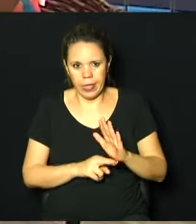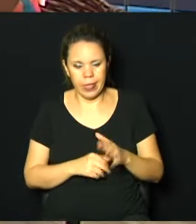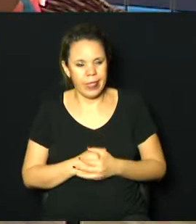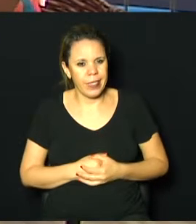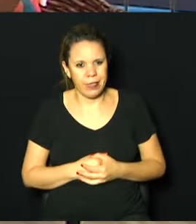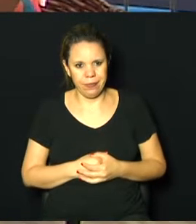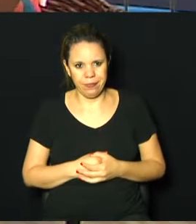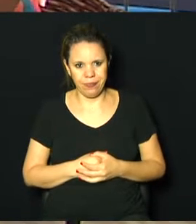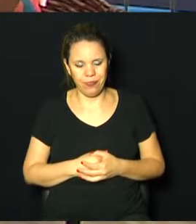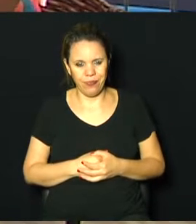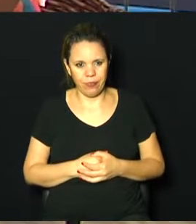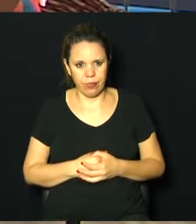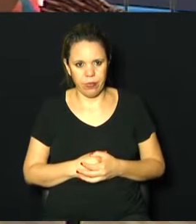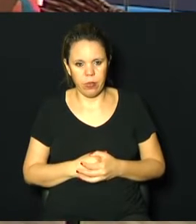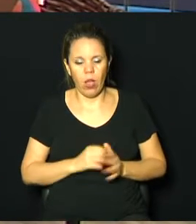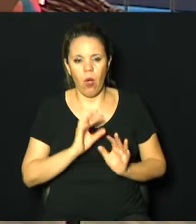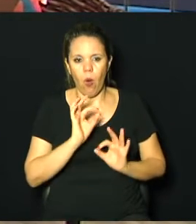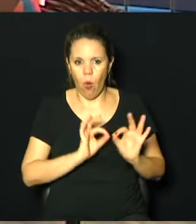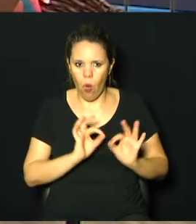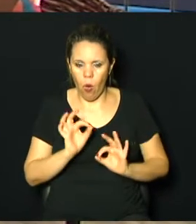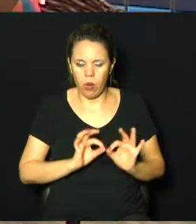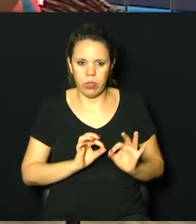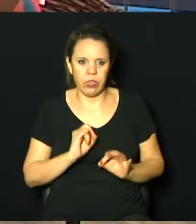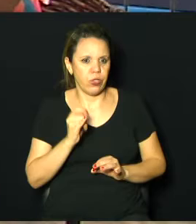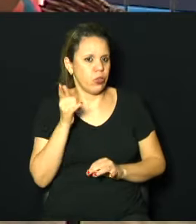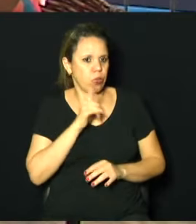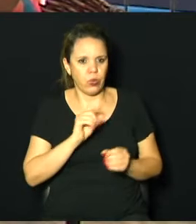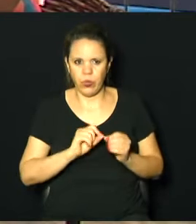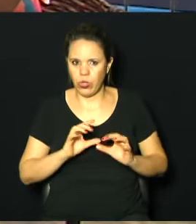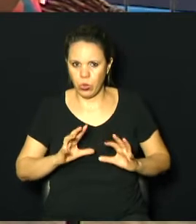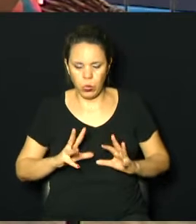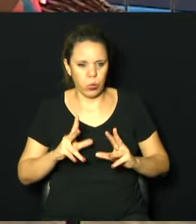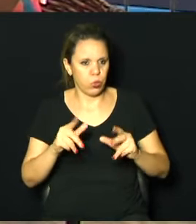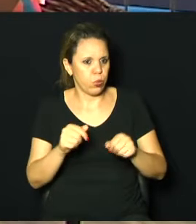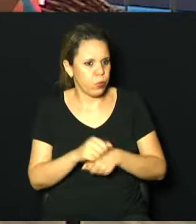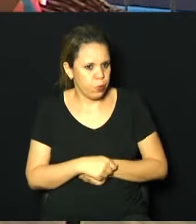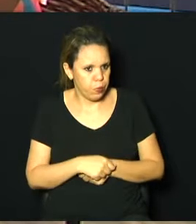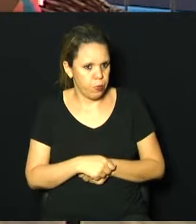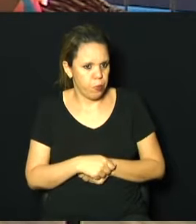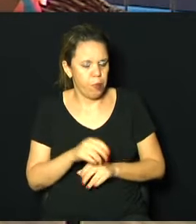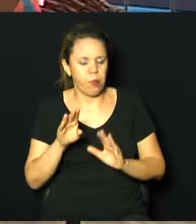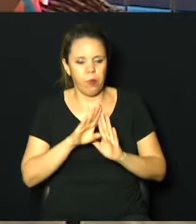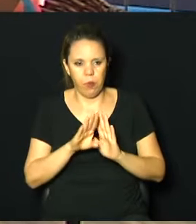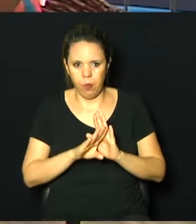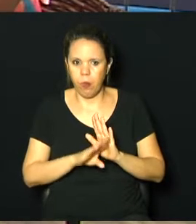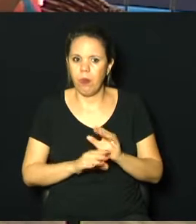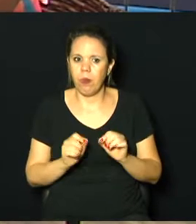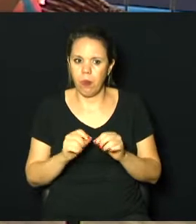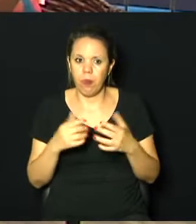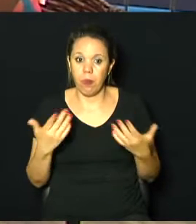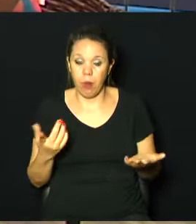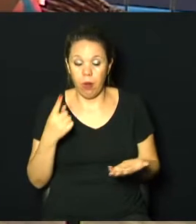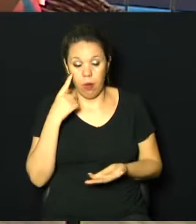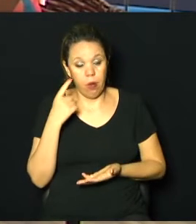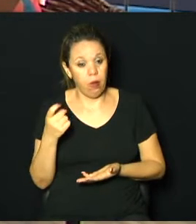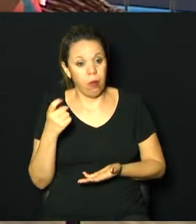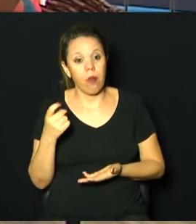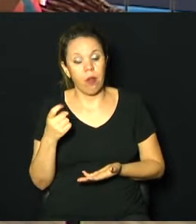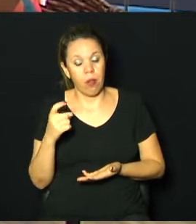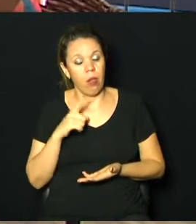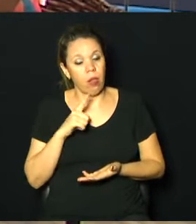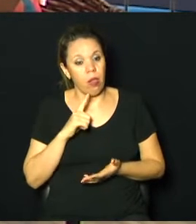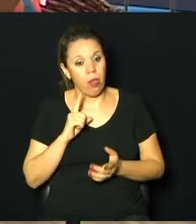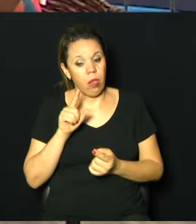a gente coloca em ordem, né? Nem que a gente não consiga fazer tudo aquilo que nós nos programamos para fazer, mas é interessante ter